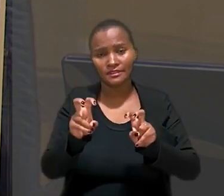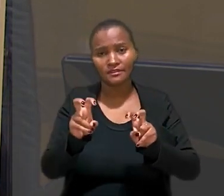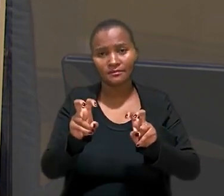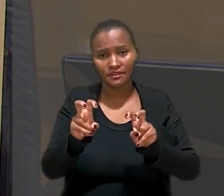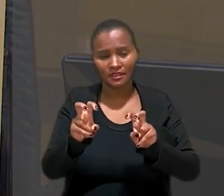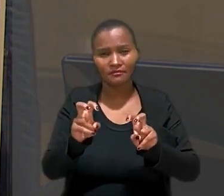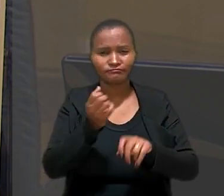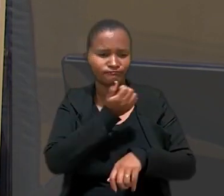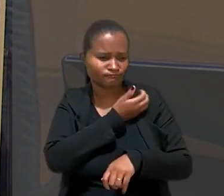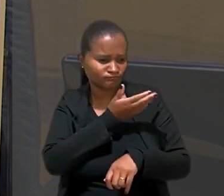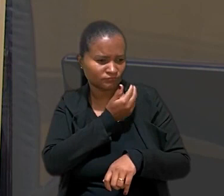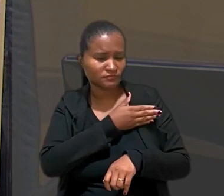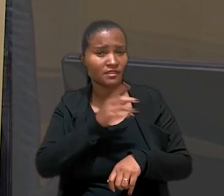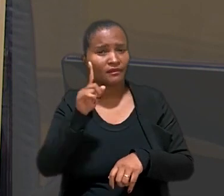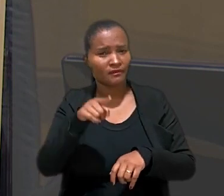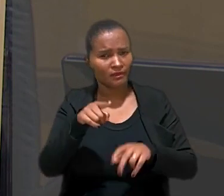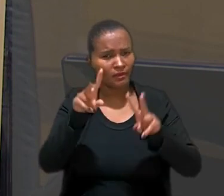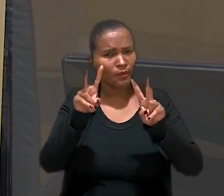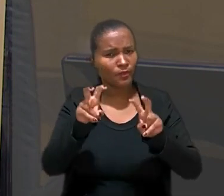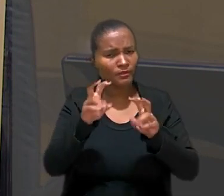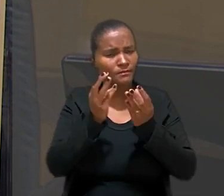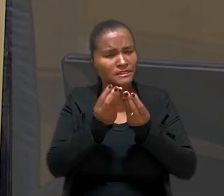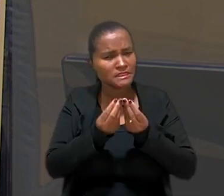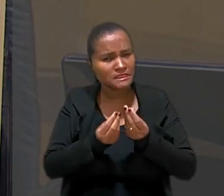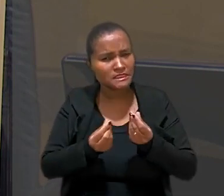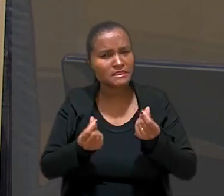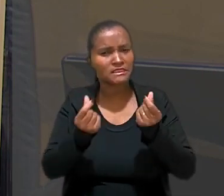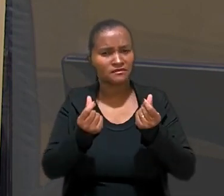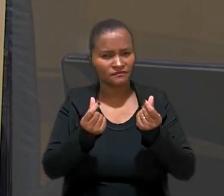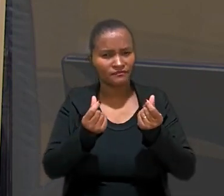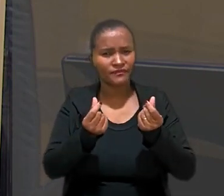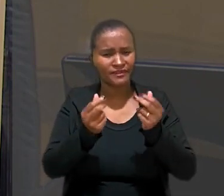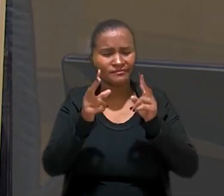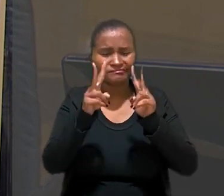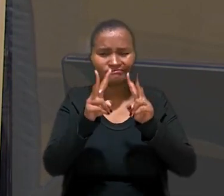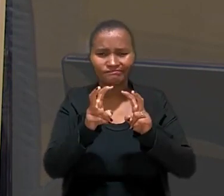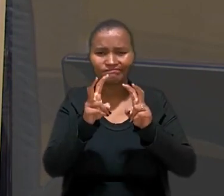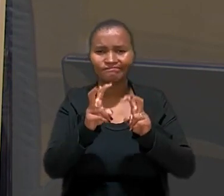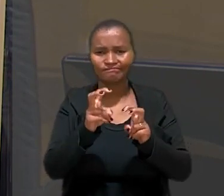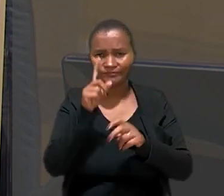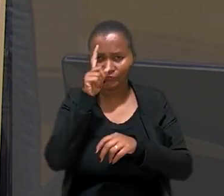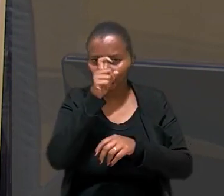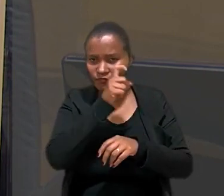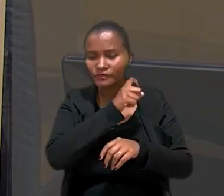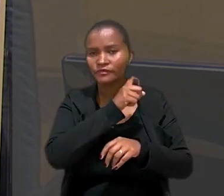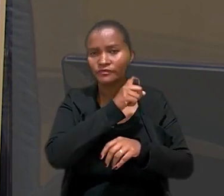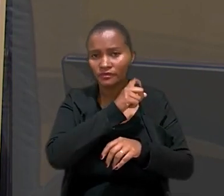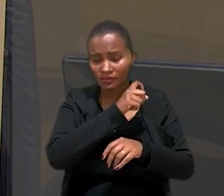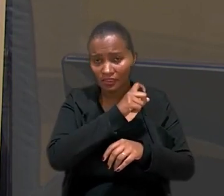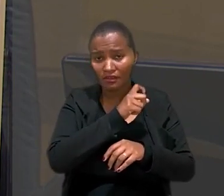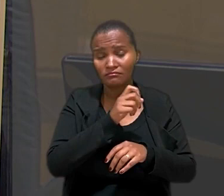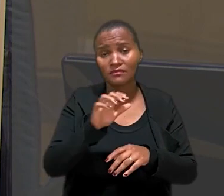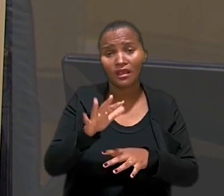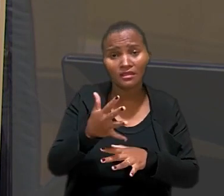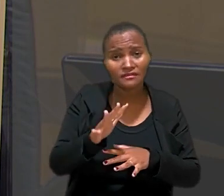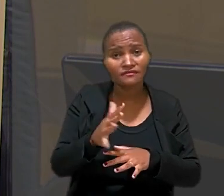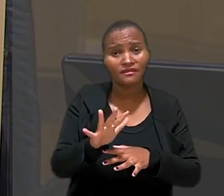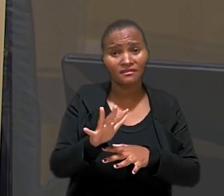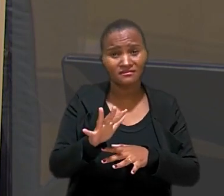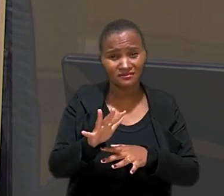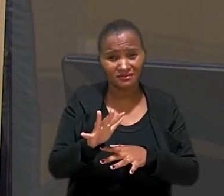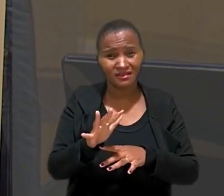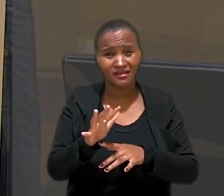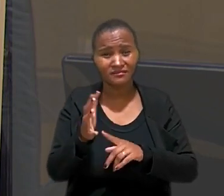tema da discriminação, que é um tema extremamente sensível, um tema extremamente delicado, e que, por muitas